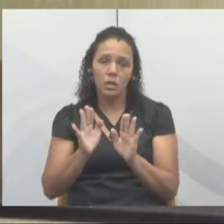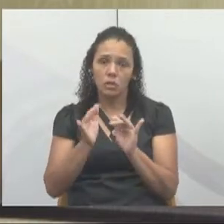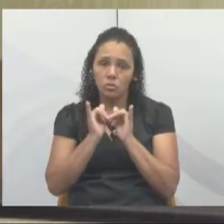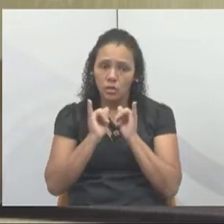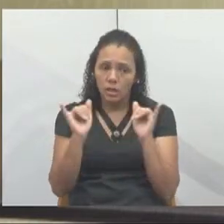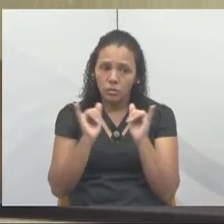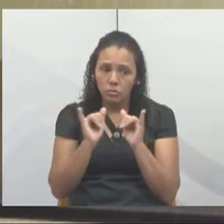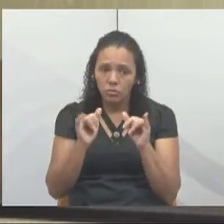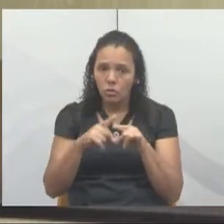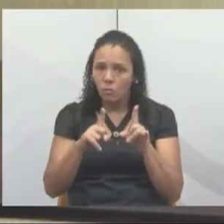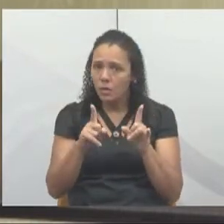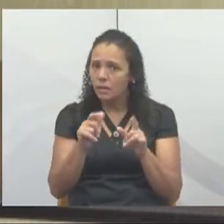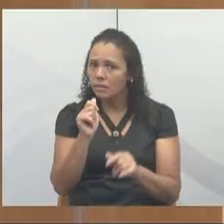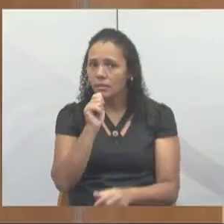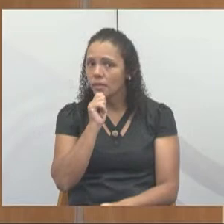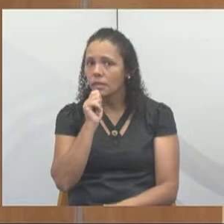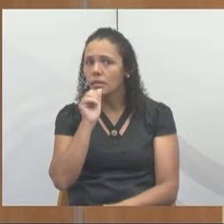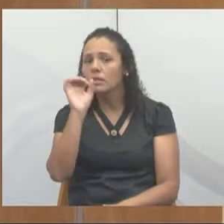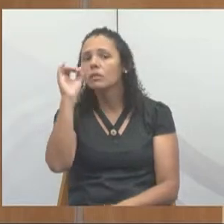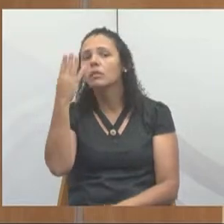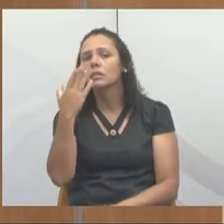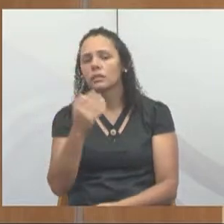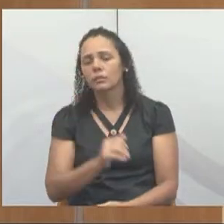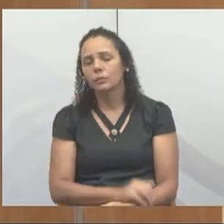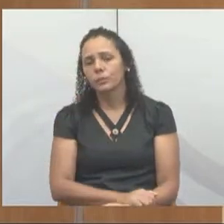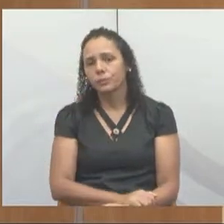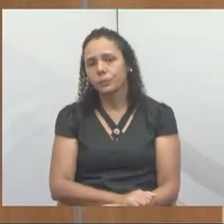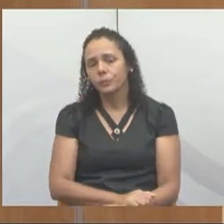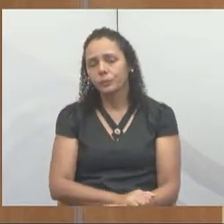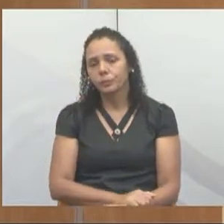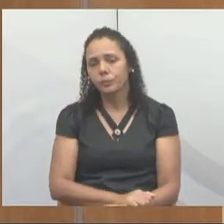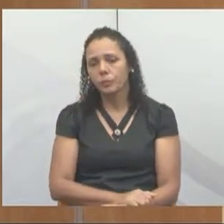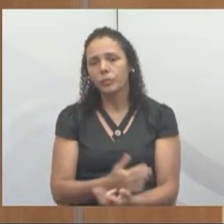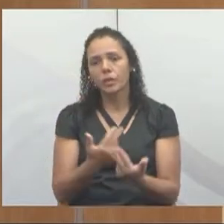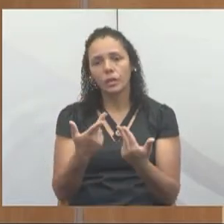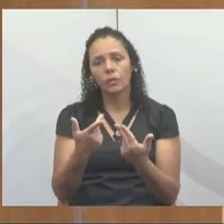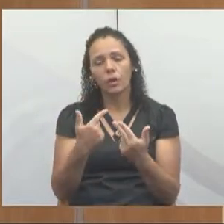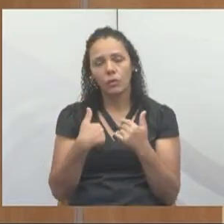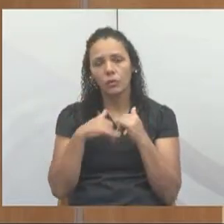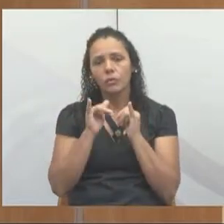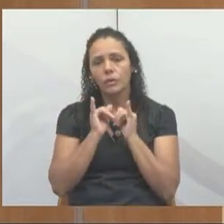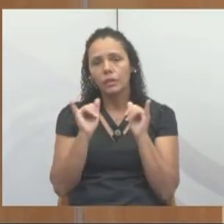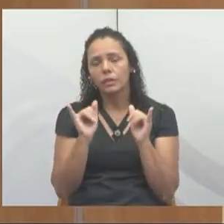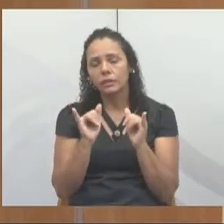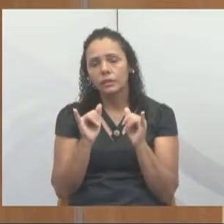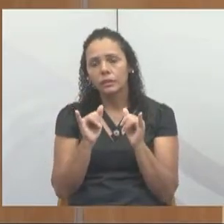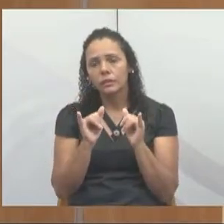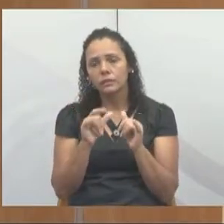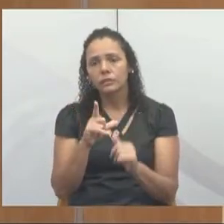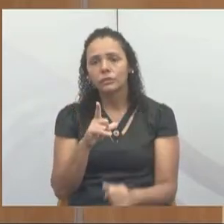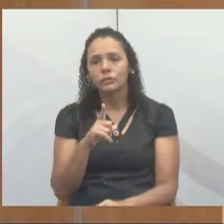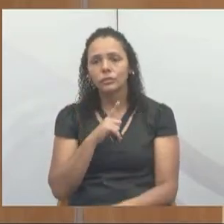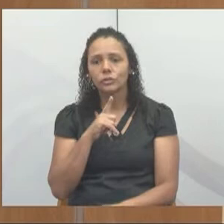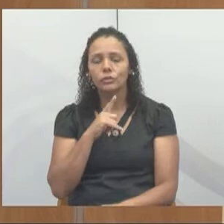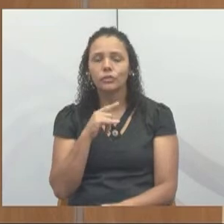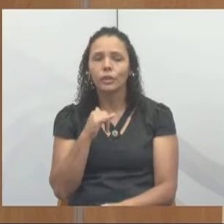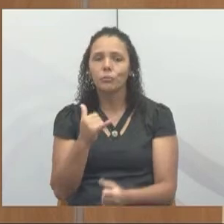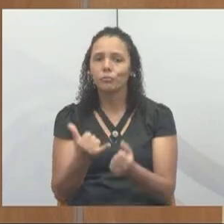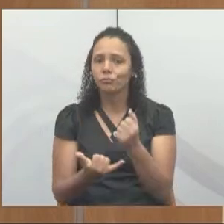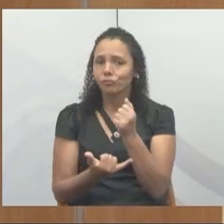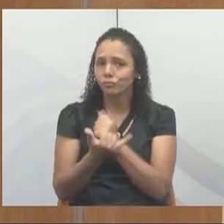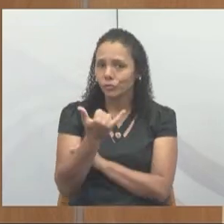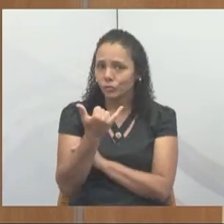teria, o que aconteceu? Bom, como eu disse anteriormente, pastor, a gente teve uma frustração de 40